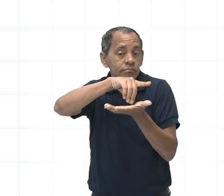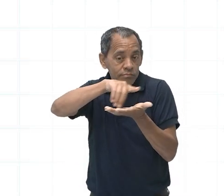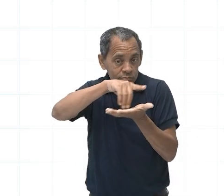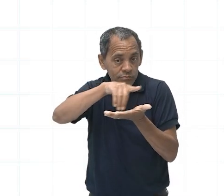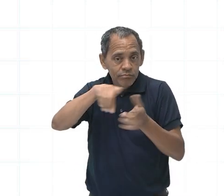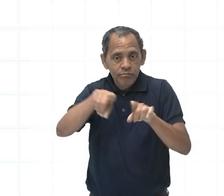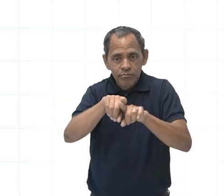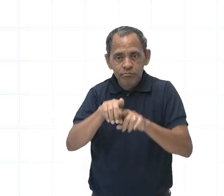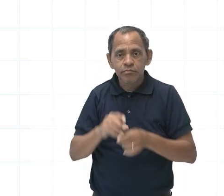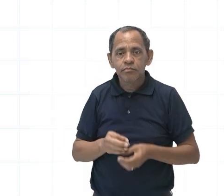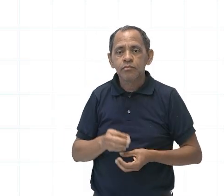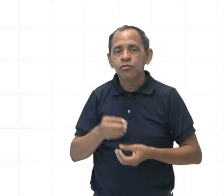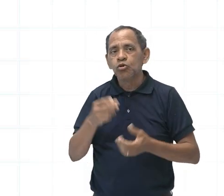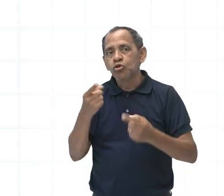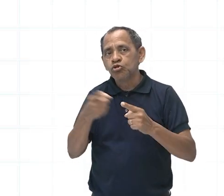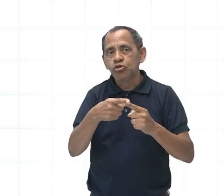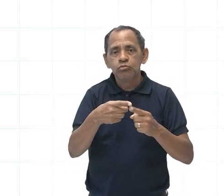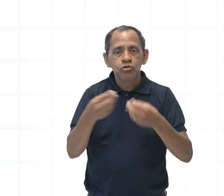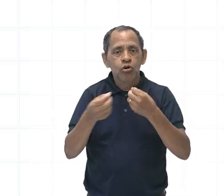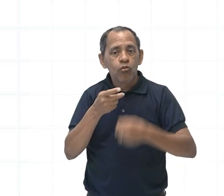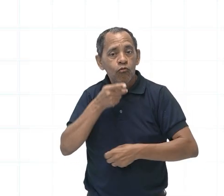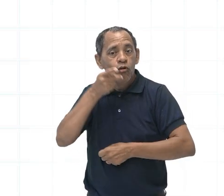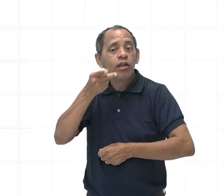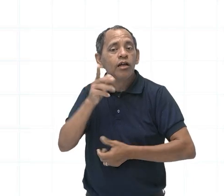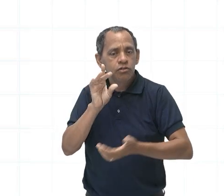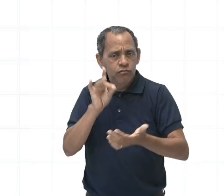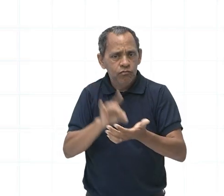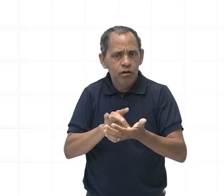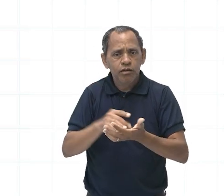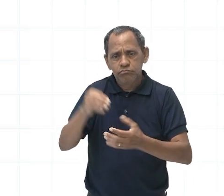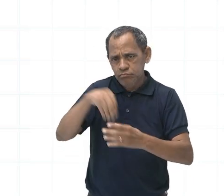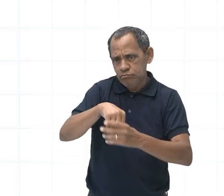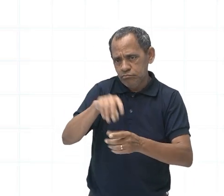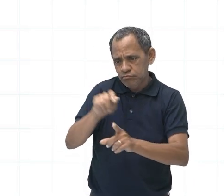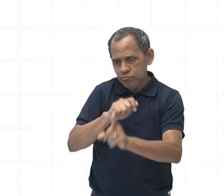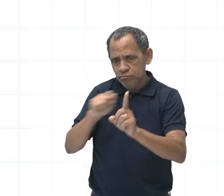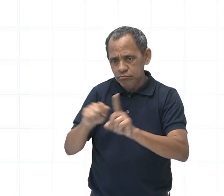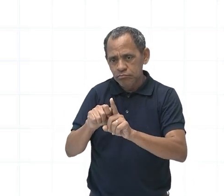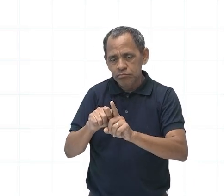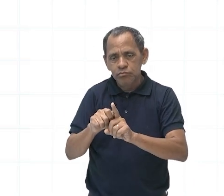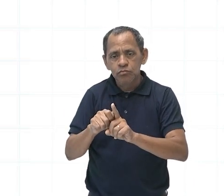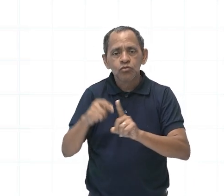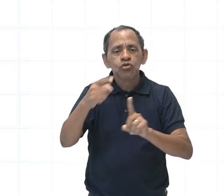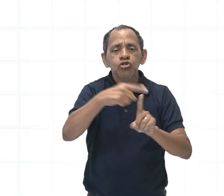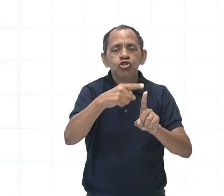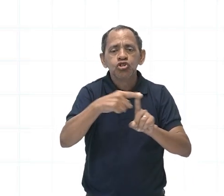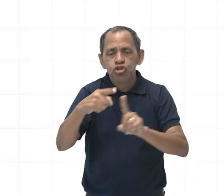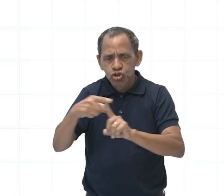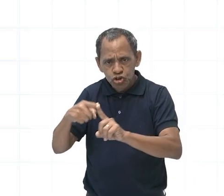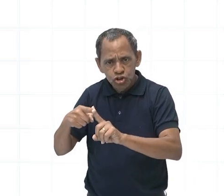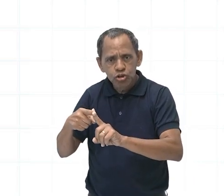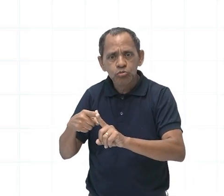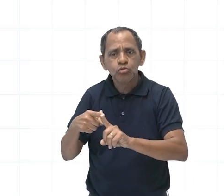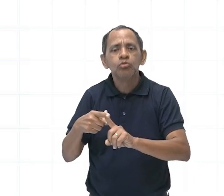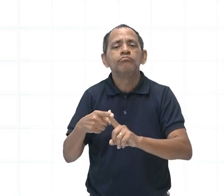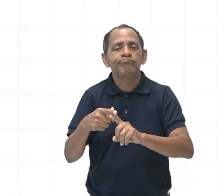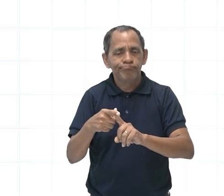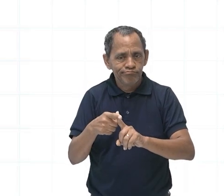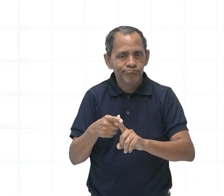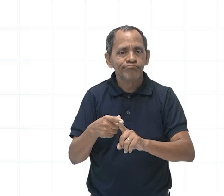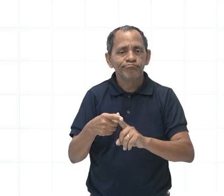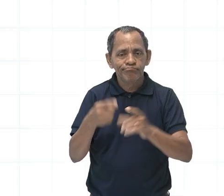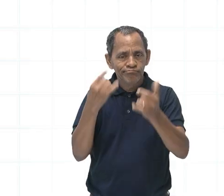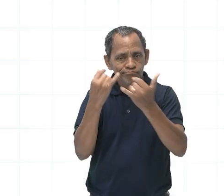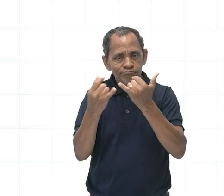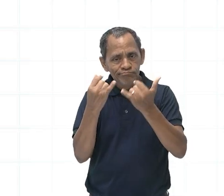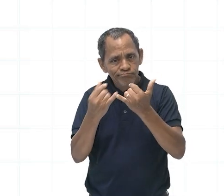falar reais das pessoas que vivem na sociedade. Modos de falar que são muitos e bem diferentes entre si.